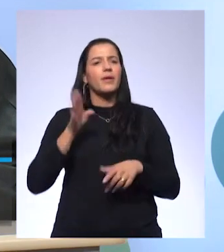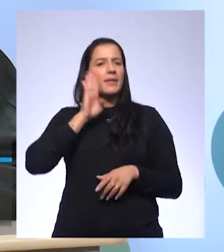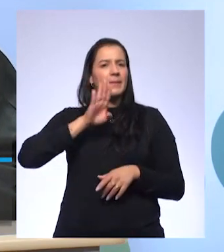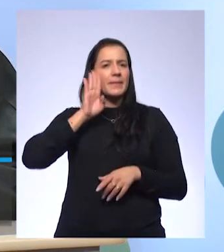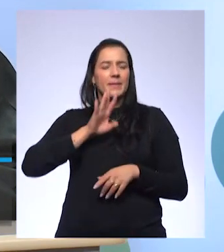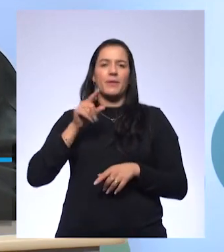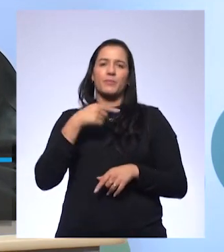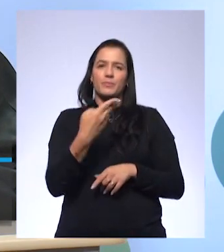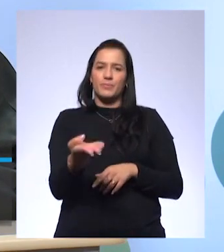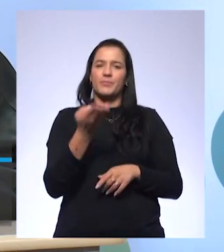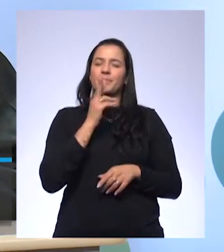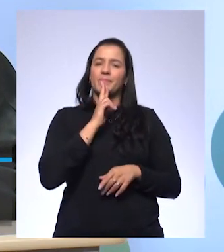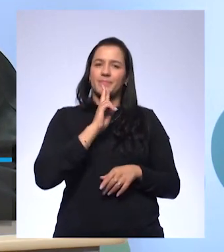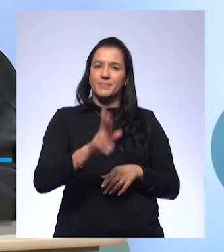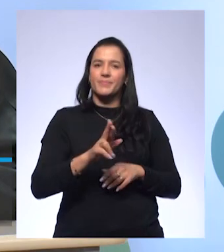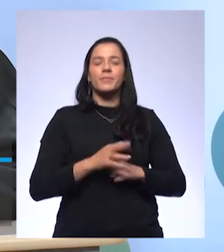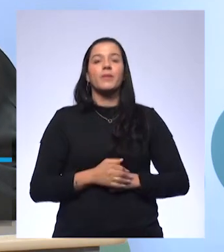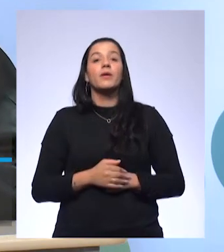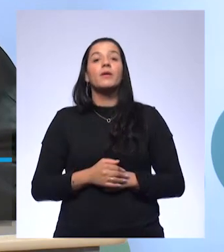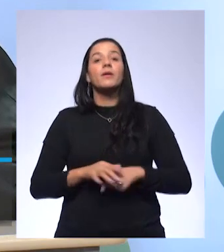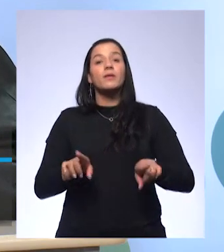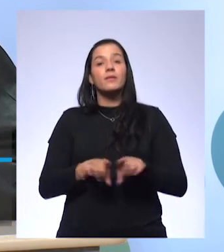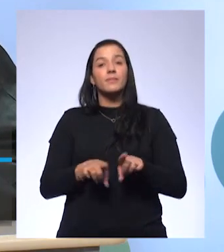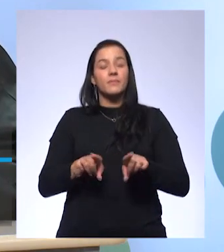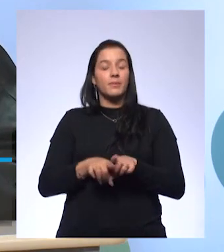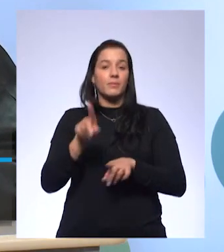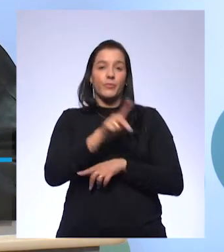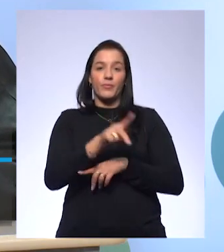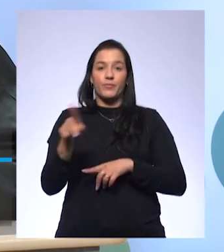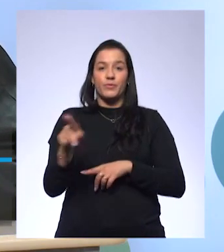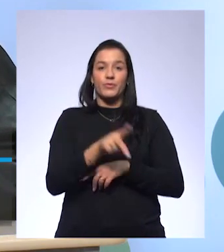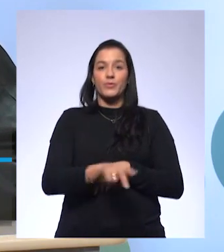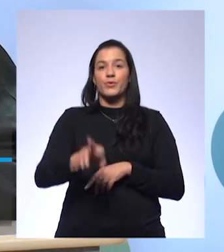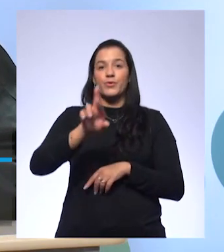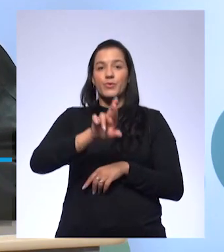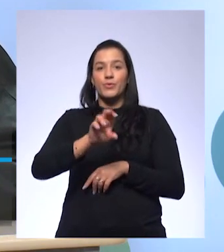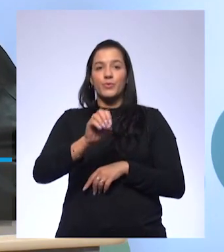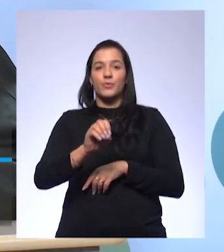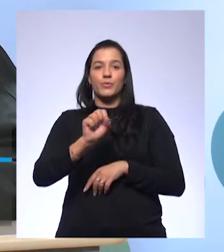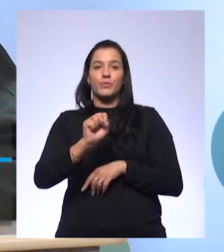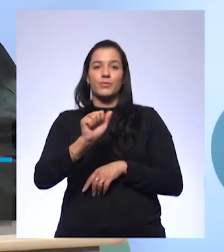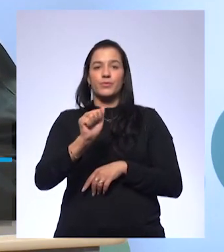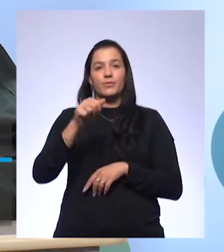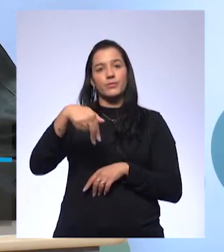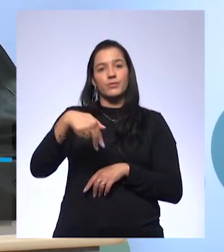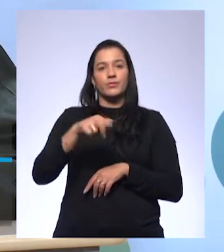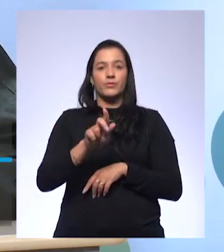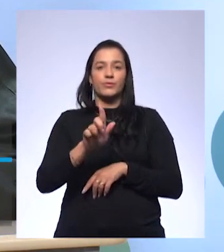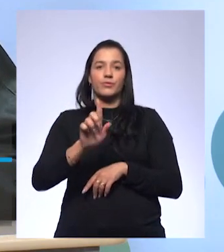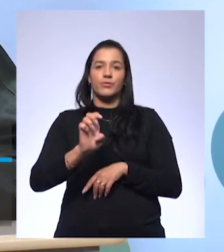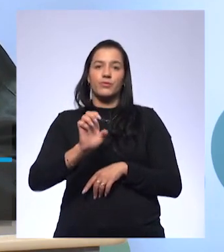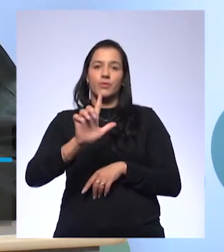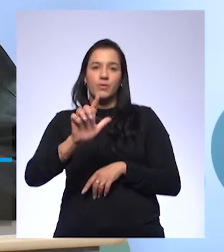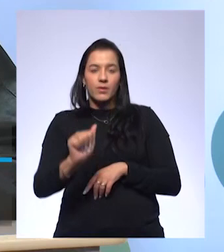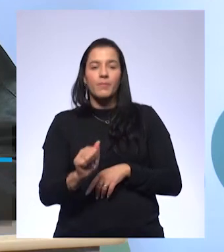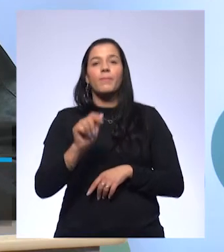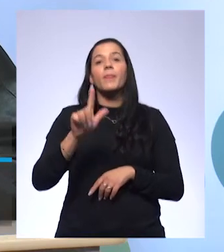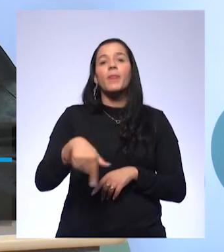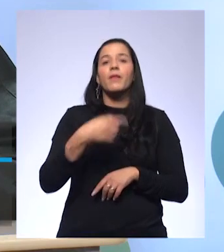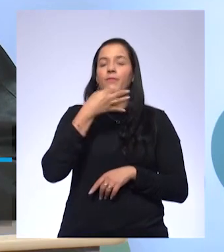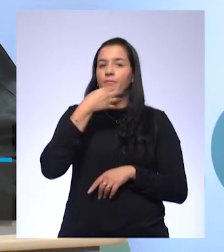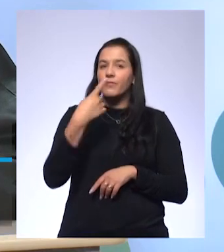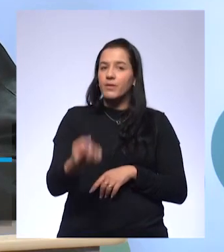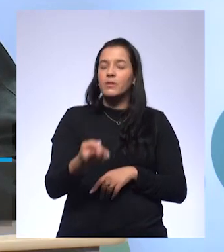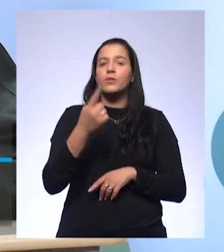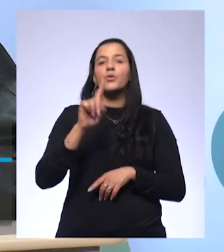resposta. A professora Rosângela nos dá também a sua contribuição, afirmando que os direitos